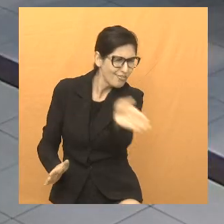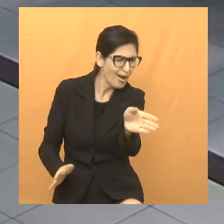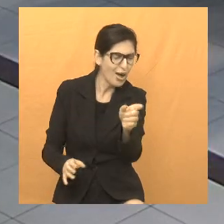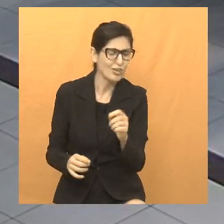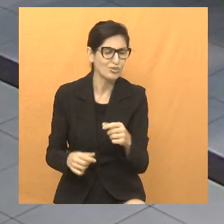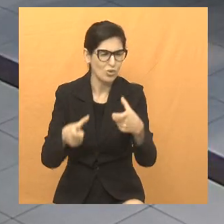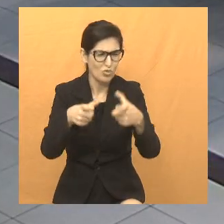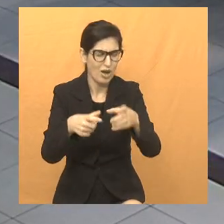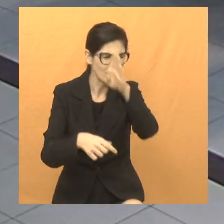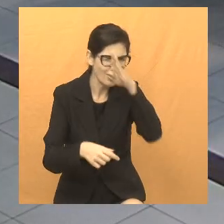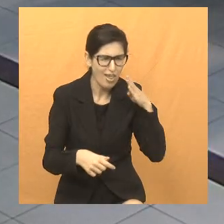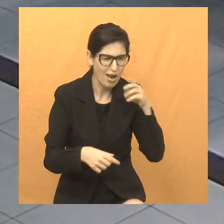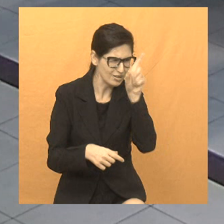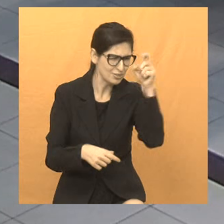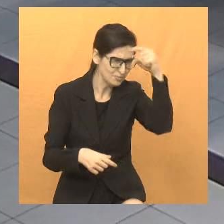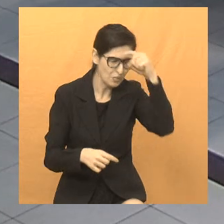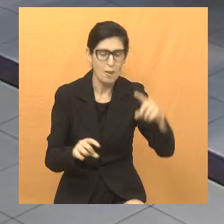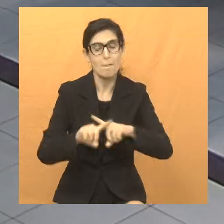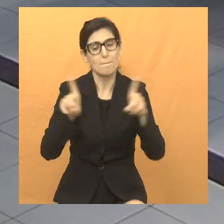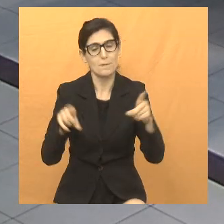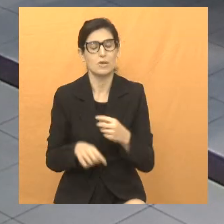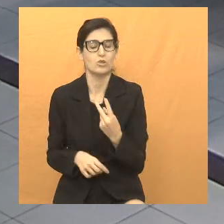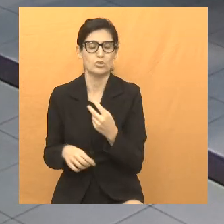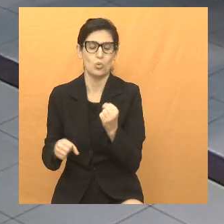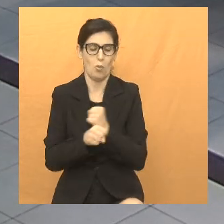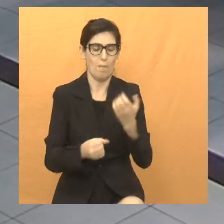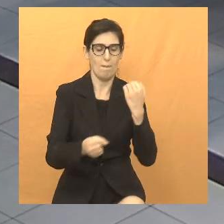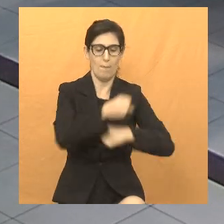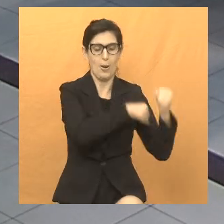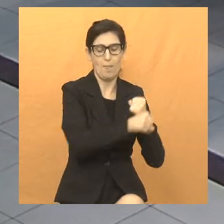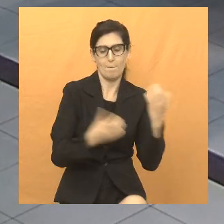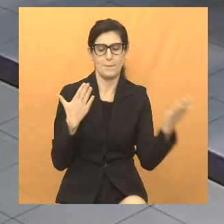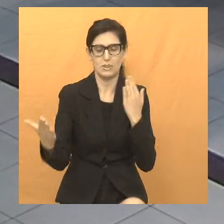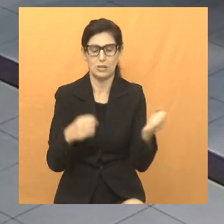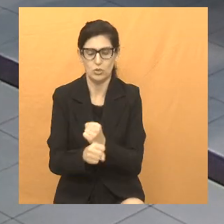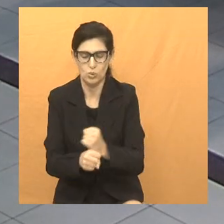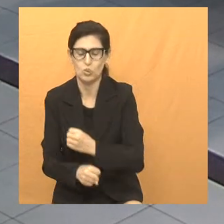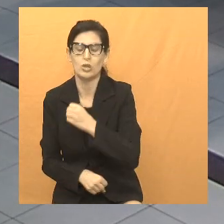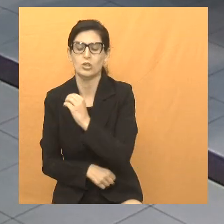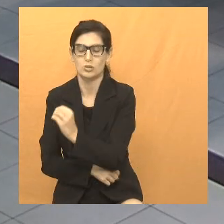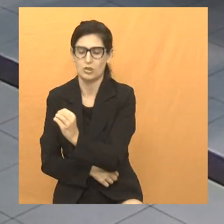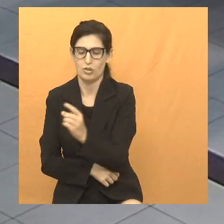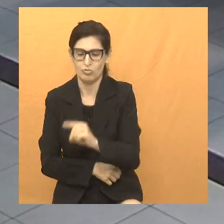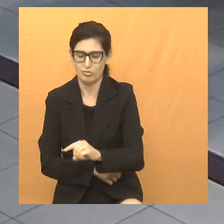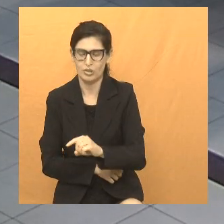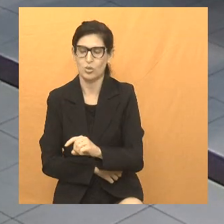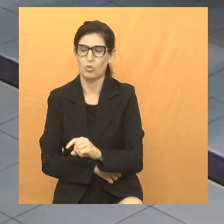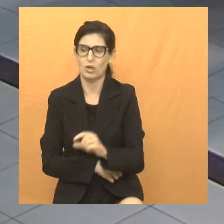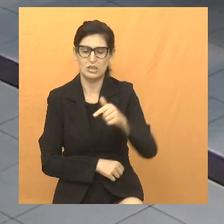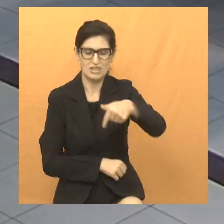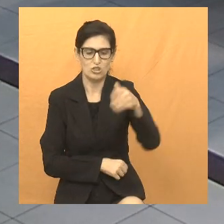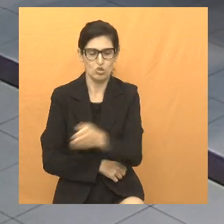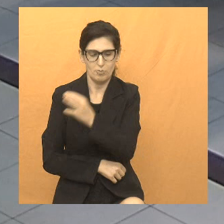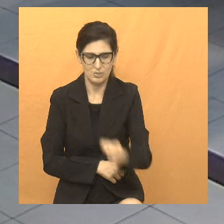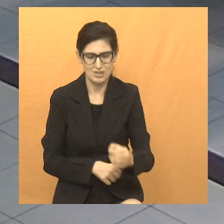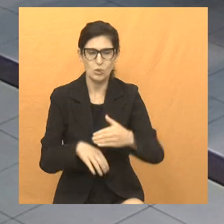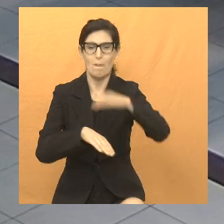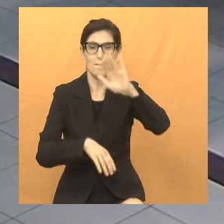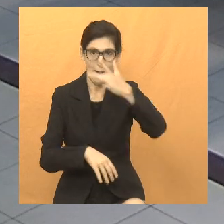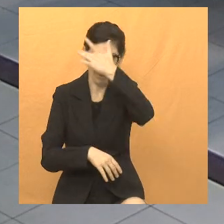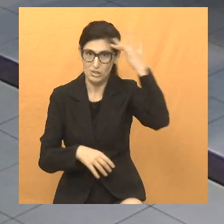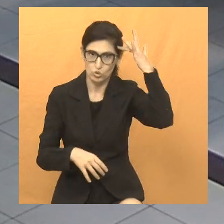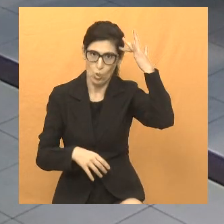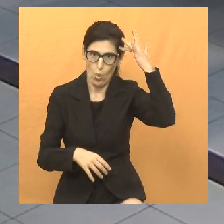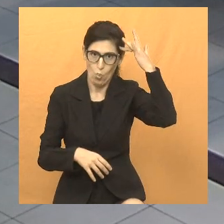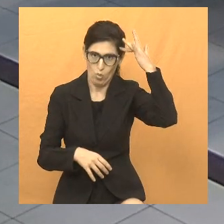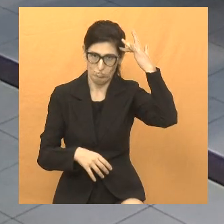Na verdade, a população de Jacareí de 2018 para 2019, ela cresceu 0,7%. Então, nós tivemos aí